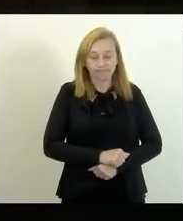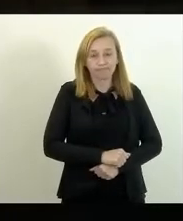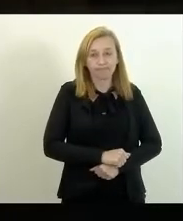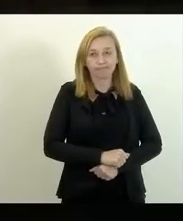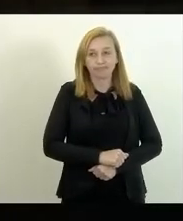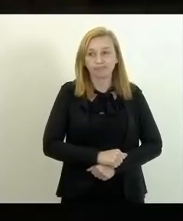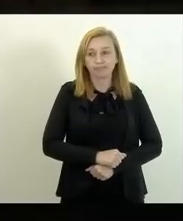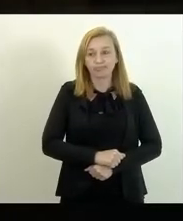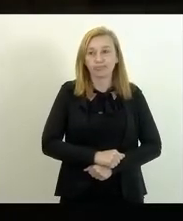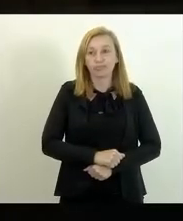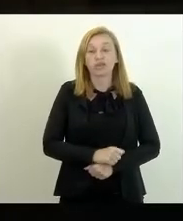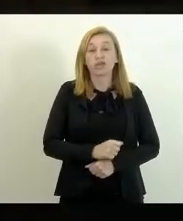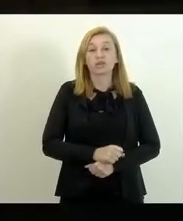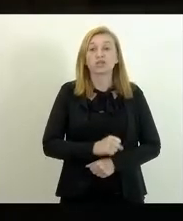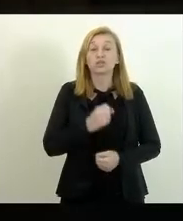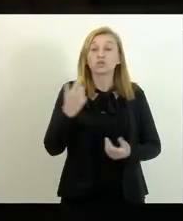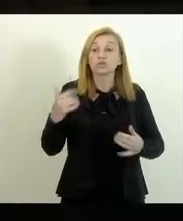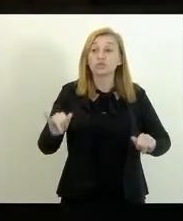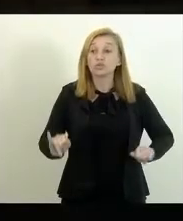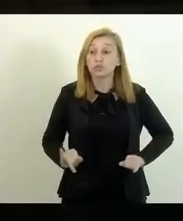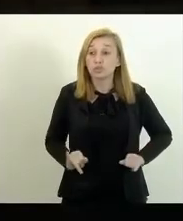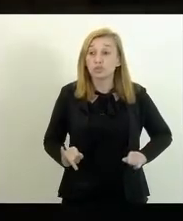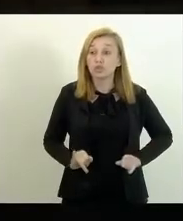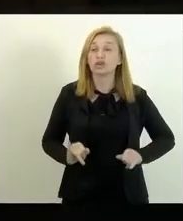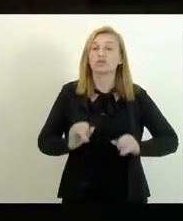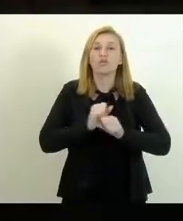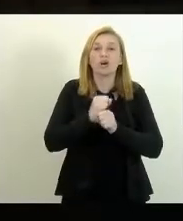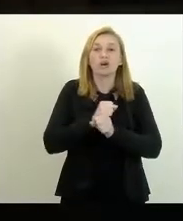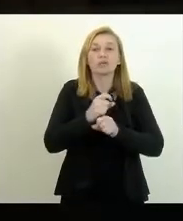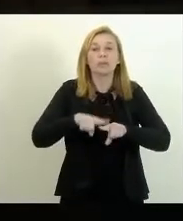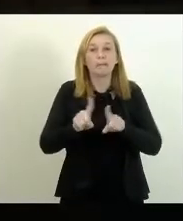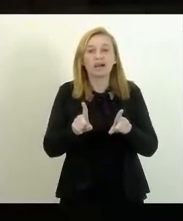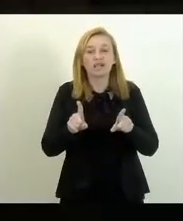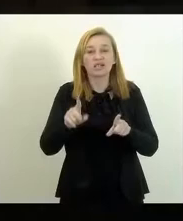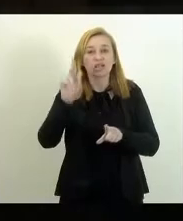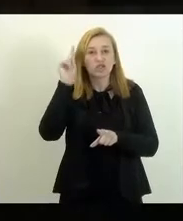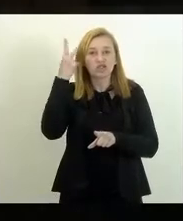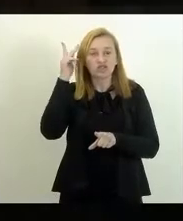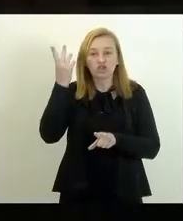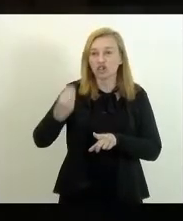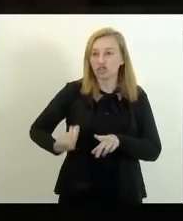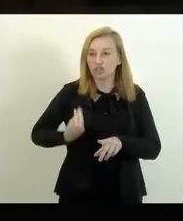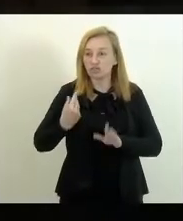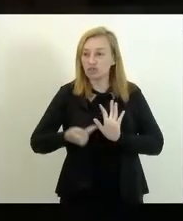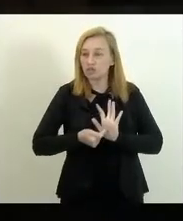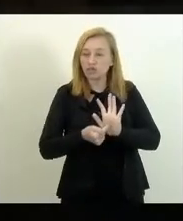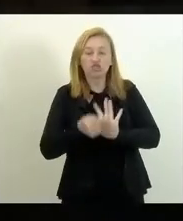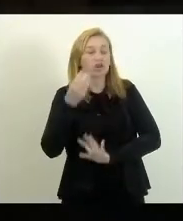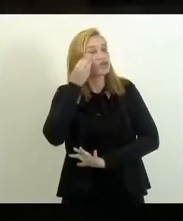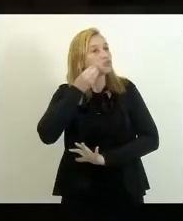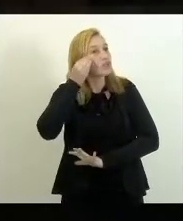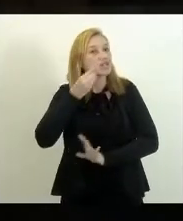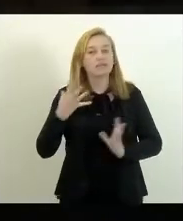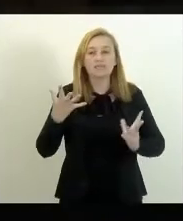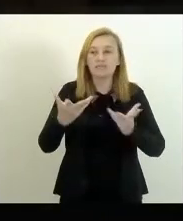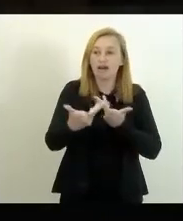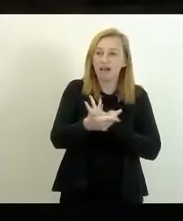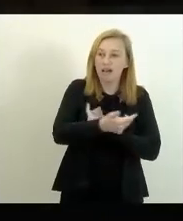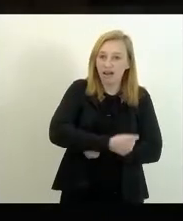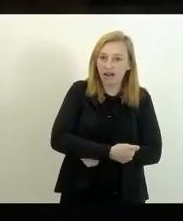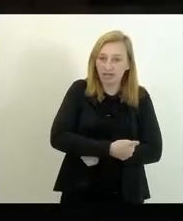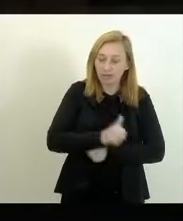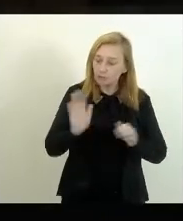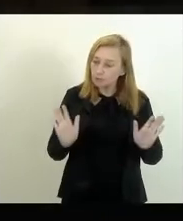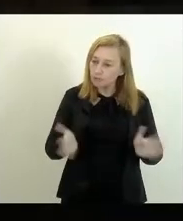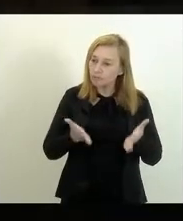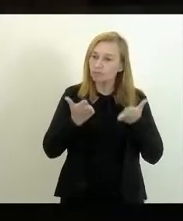inspiradores, que pagaram um preço altíssimo, mas que deixaram com a sua história de vida uma experiência fantástica e um